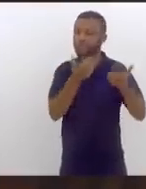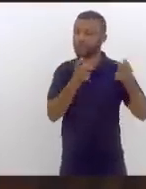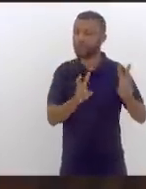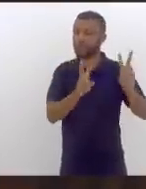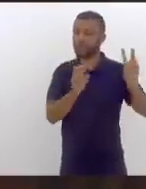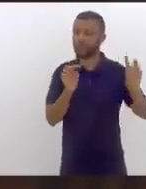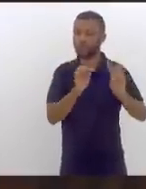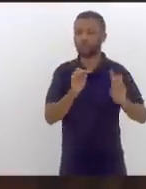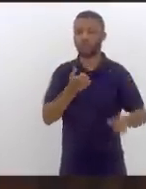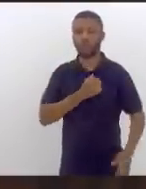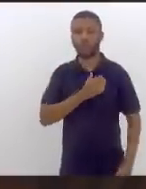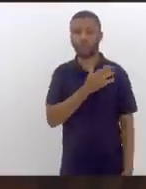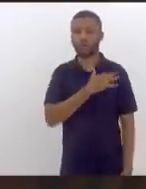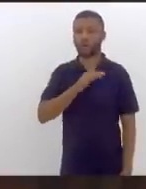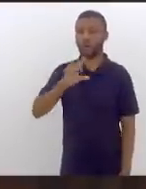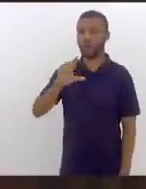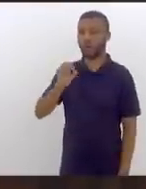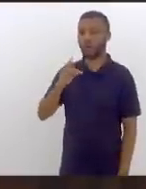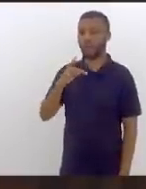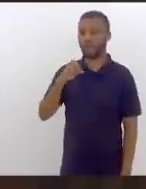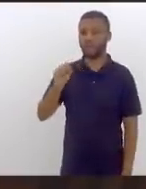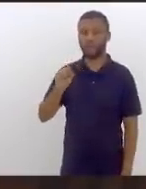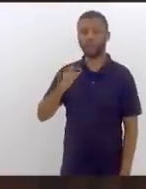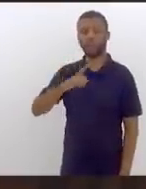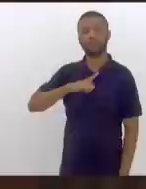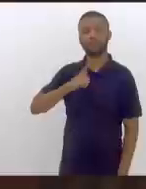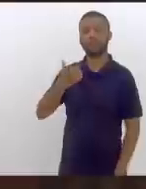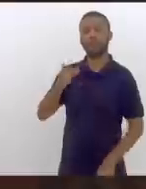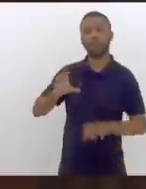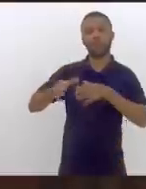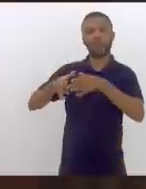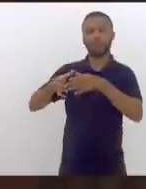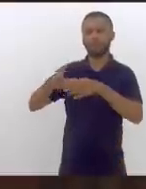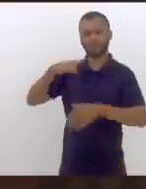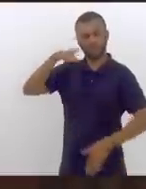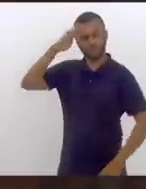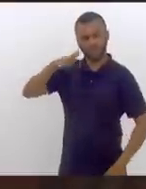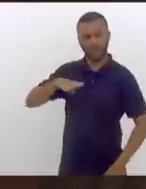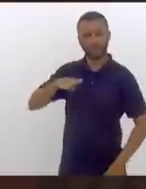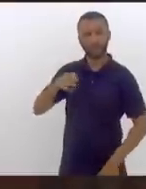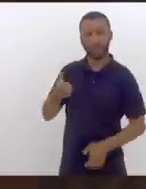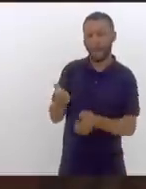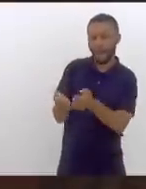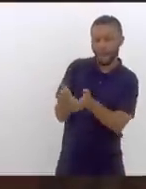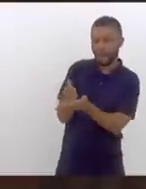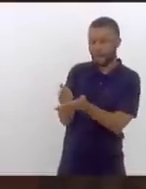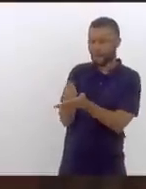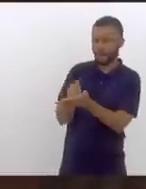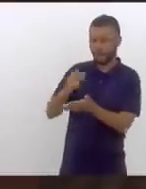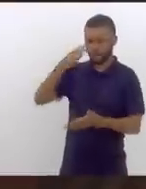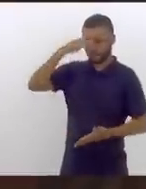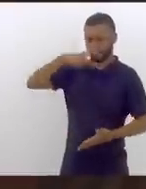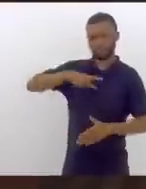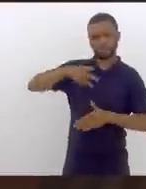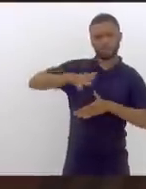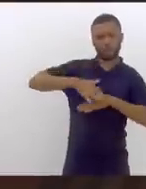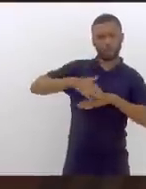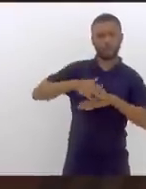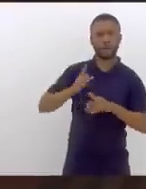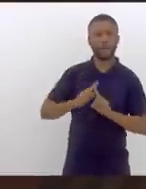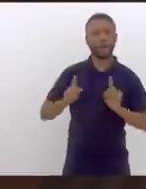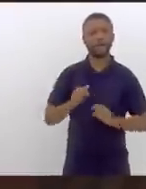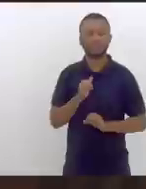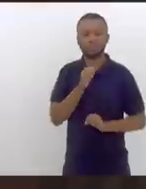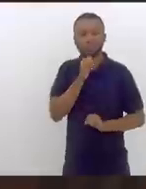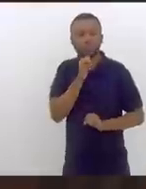Coronel Lopes que usava tropa como se fosse um videogame como se fosse para ele e infelizmente